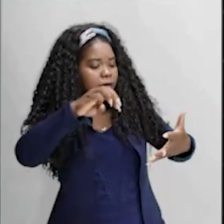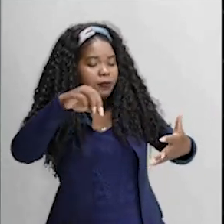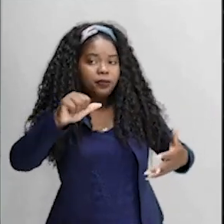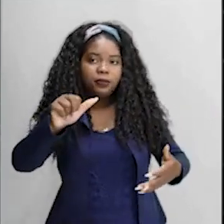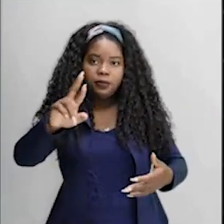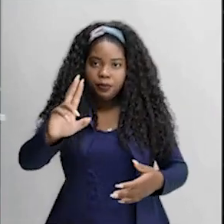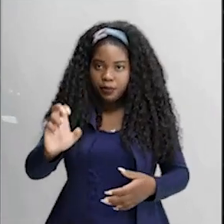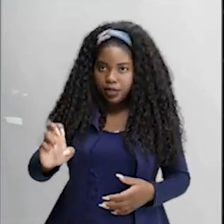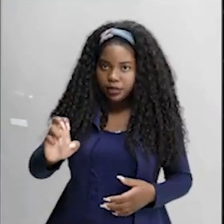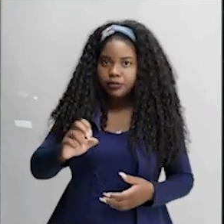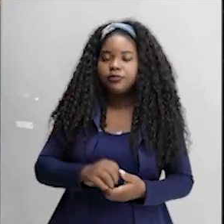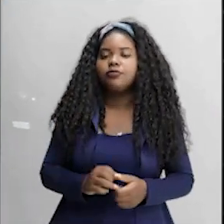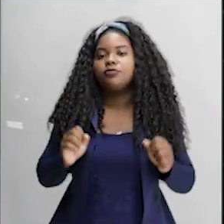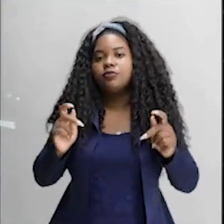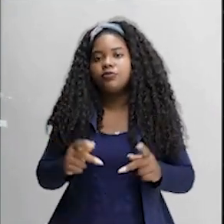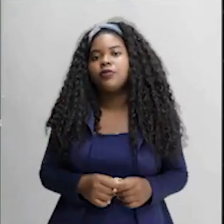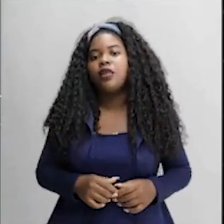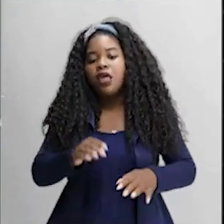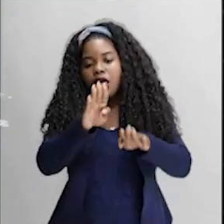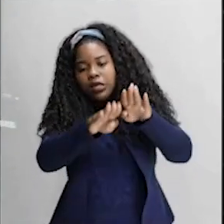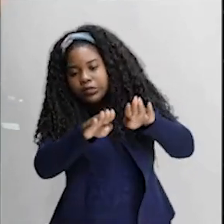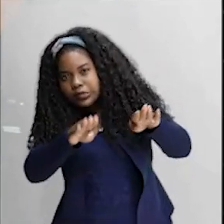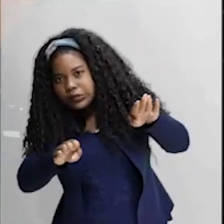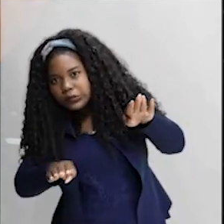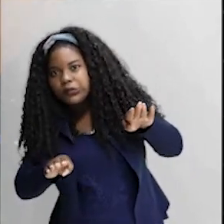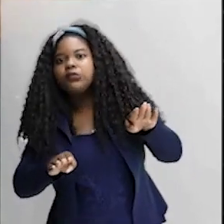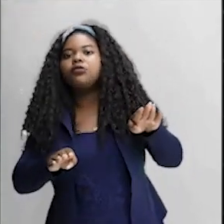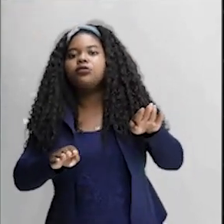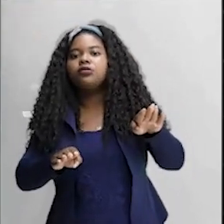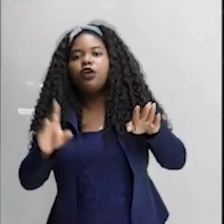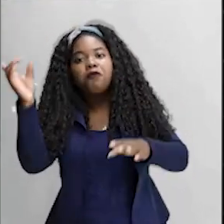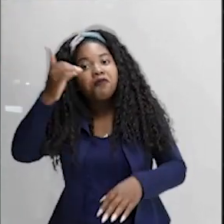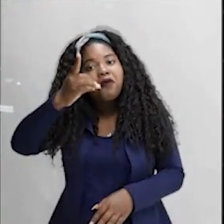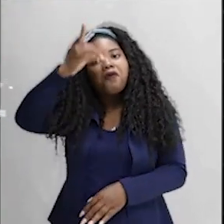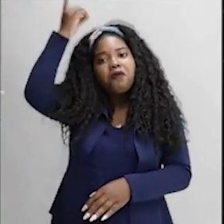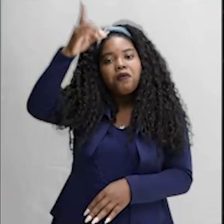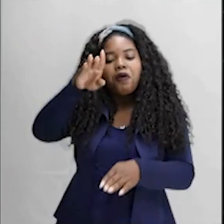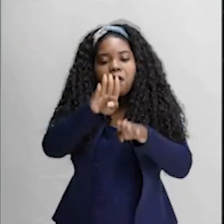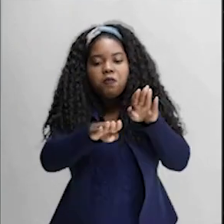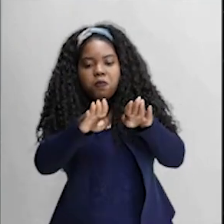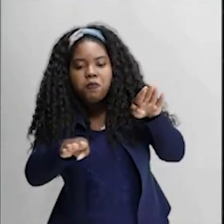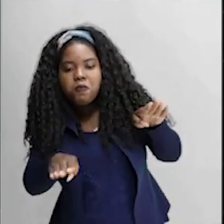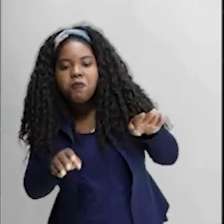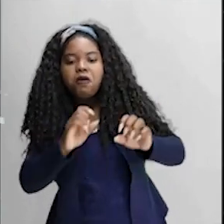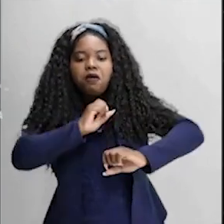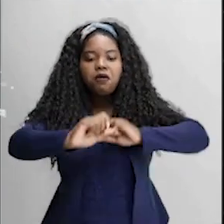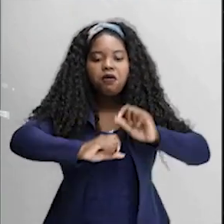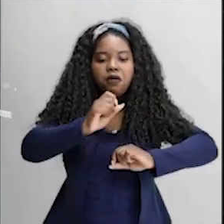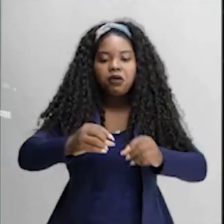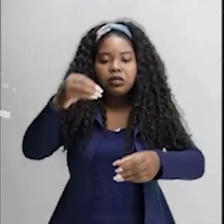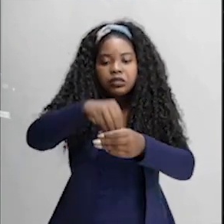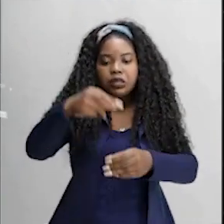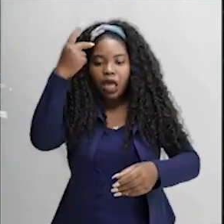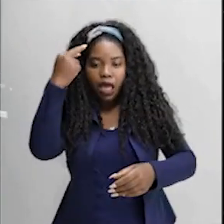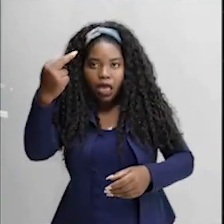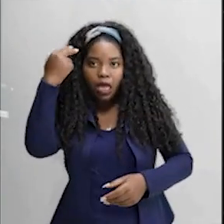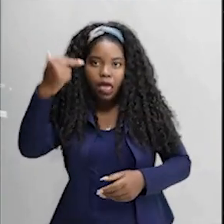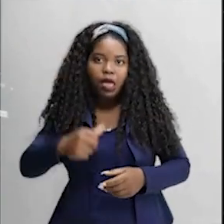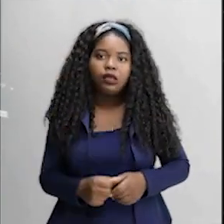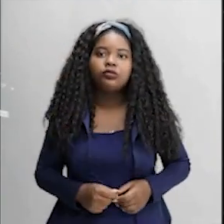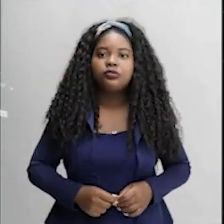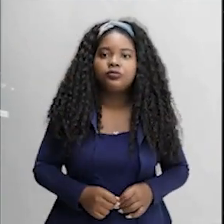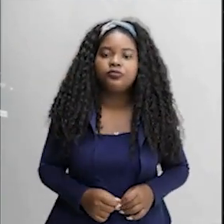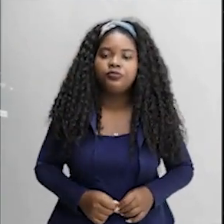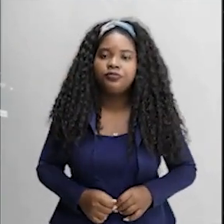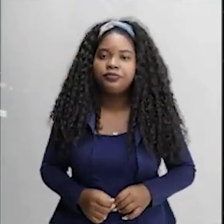Esta desigualdade ela foi inventada. Esta desigualdade dentro da história, esta